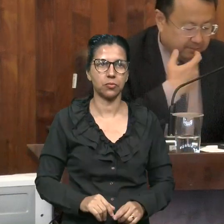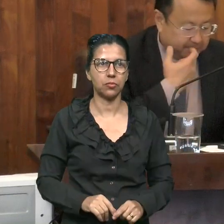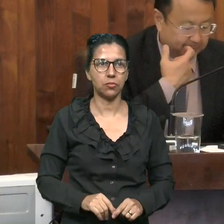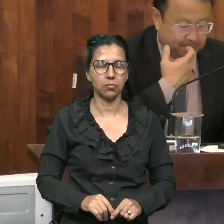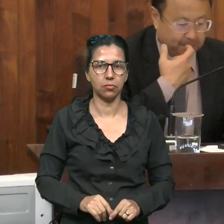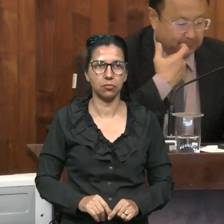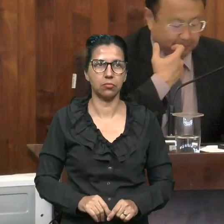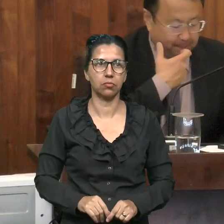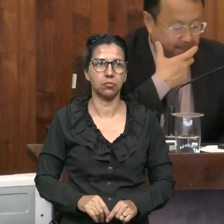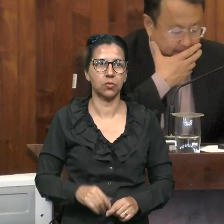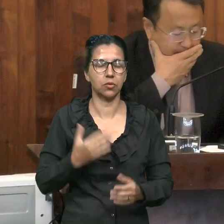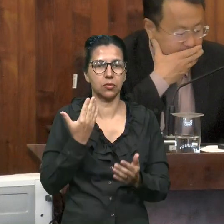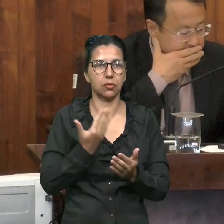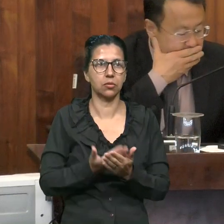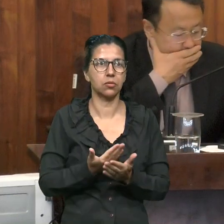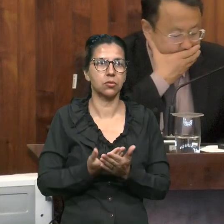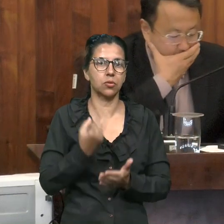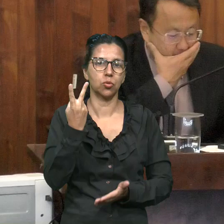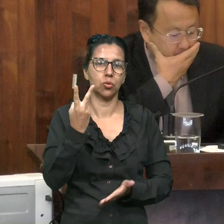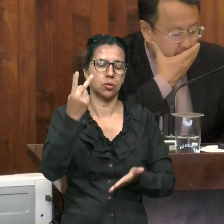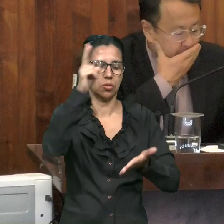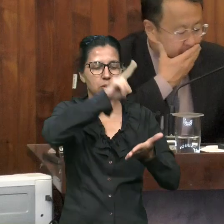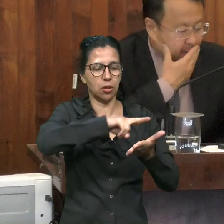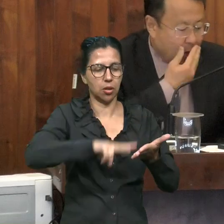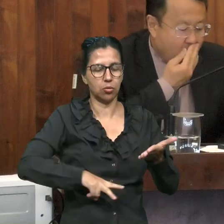Item 2, leitura da correspondência